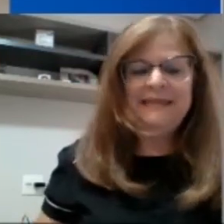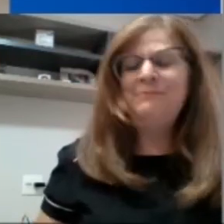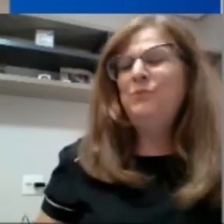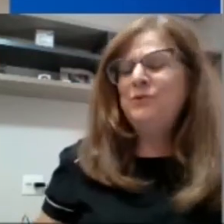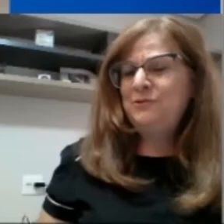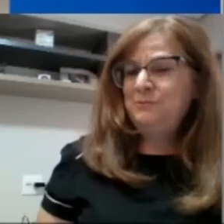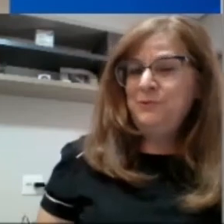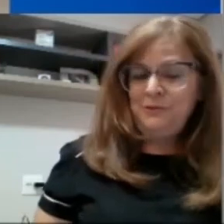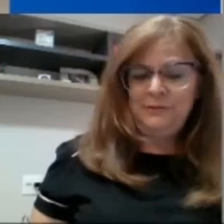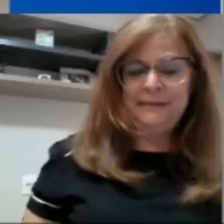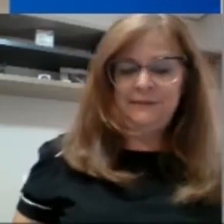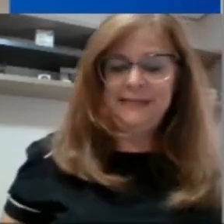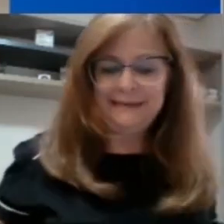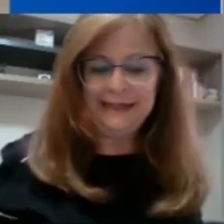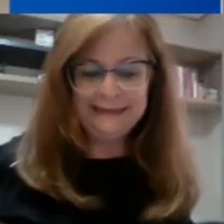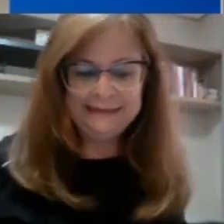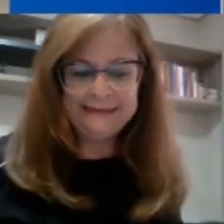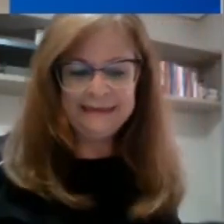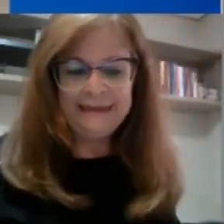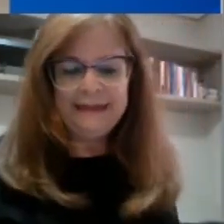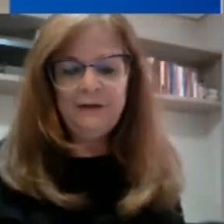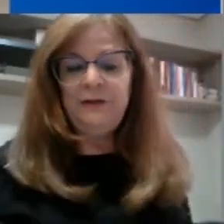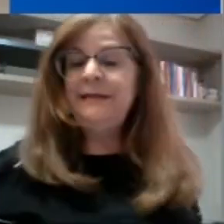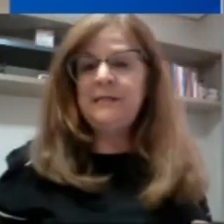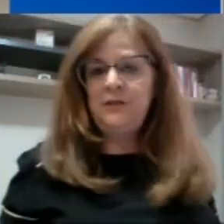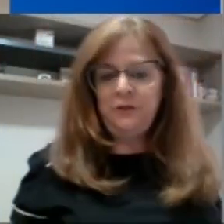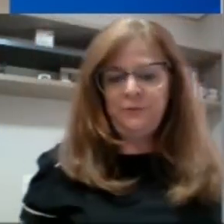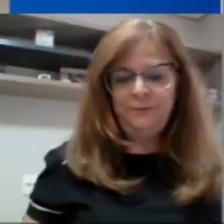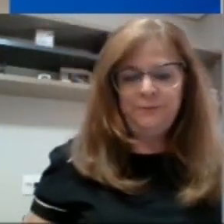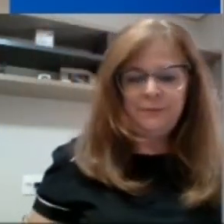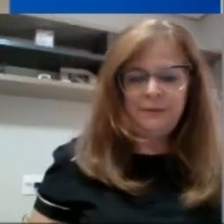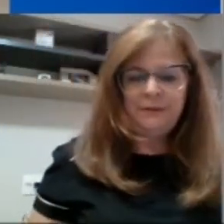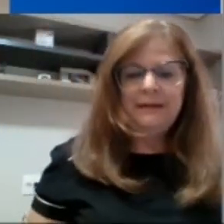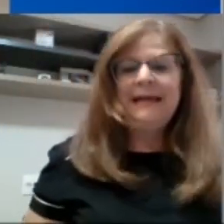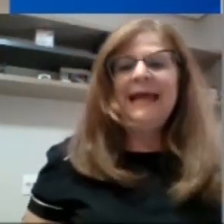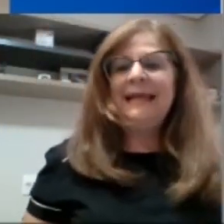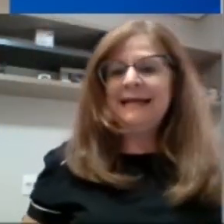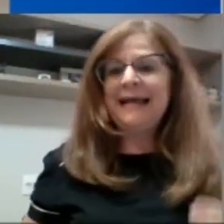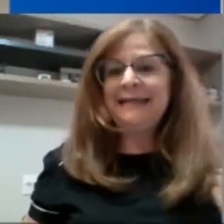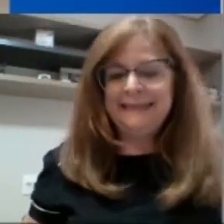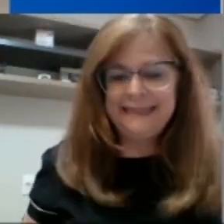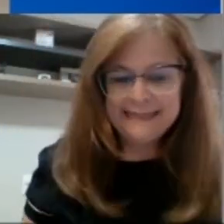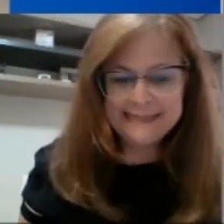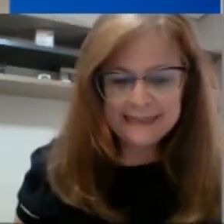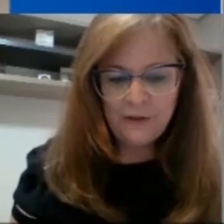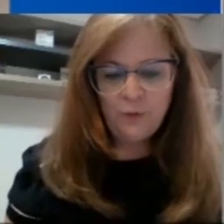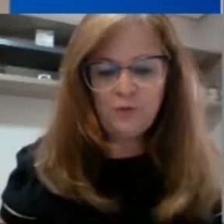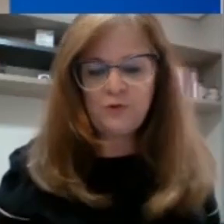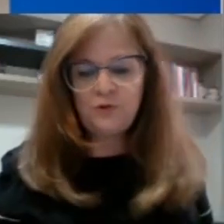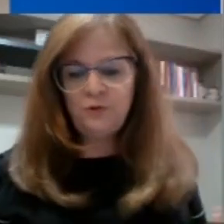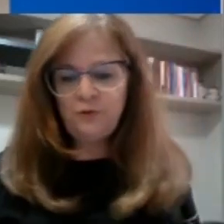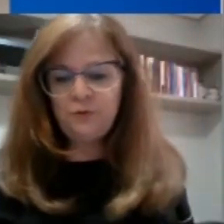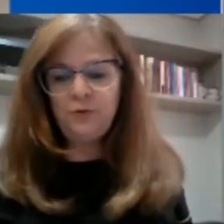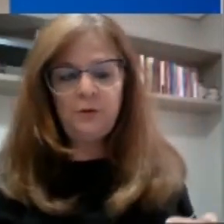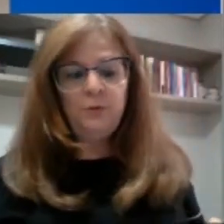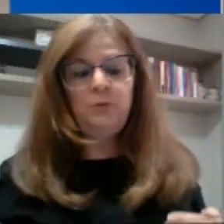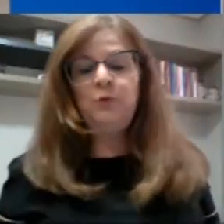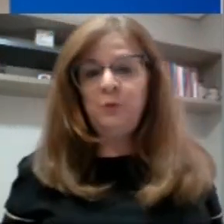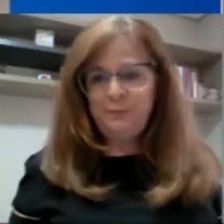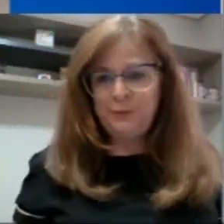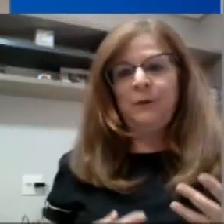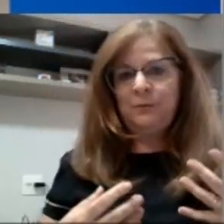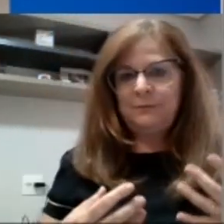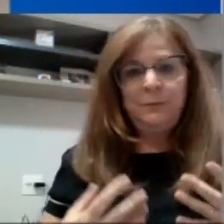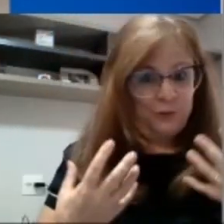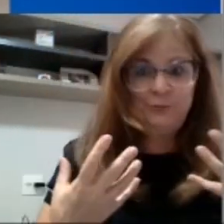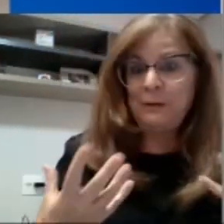que há muitos anos atrás iniciou. Ela caracteriza o surdo como um